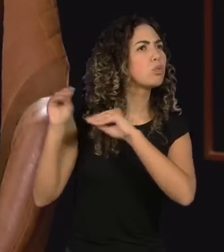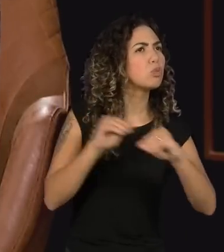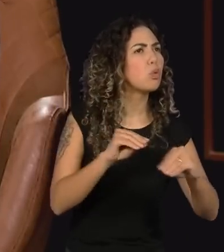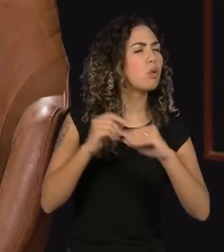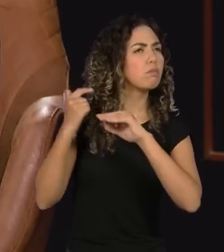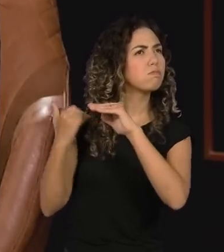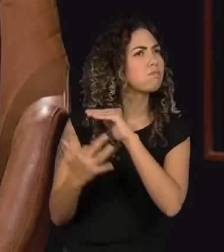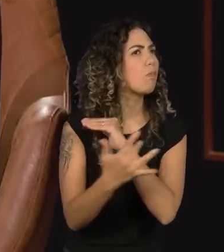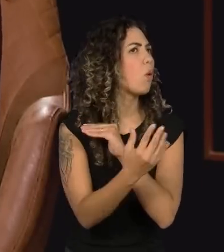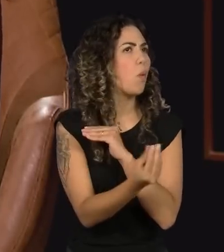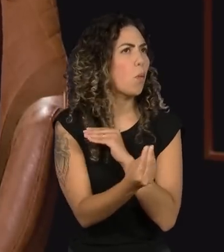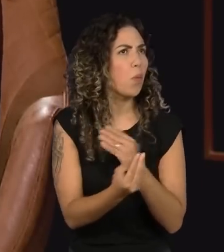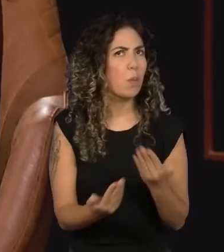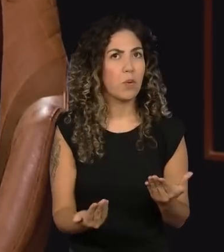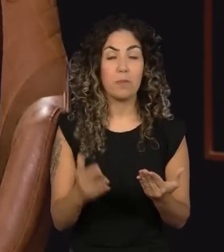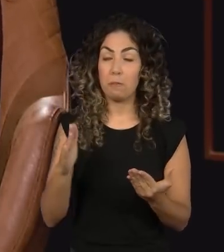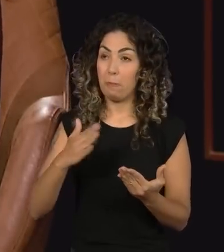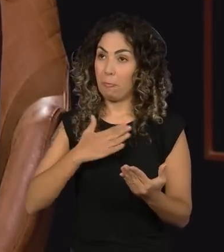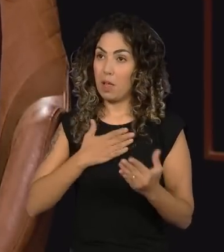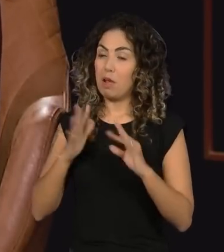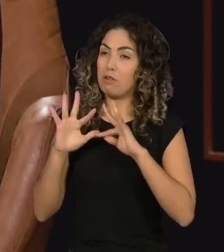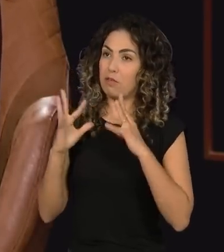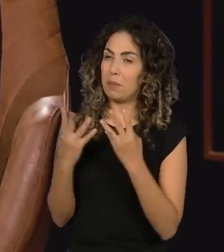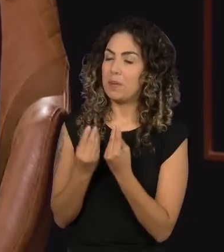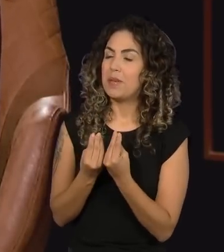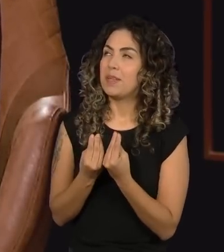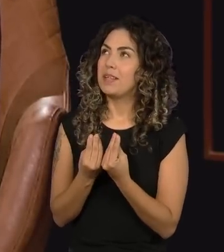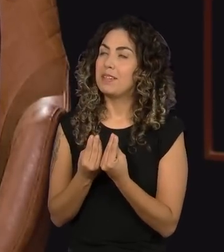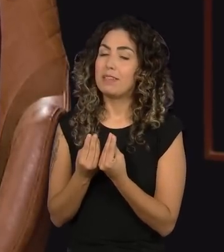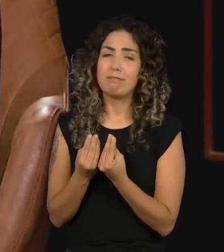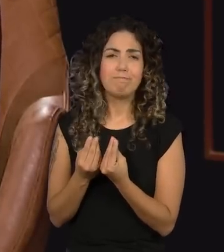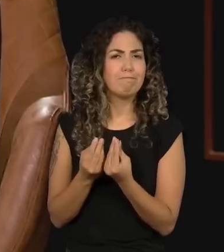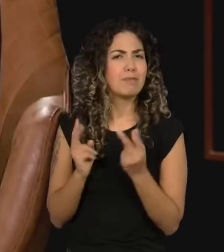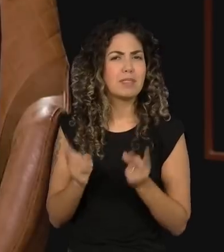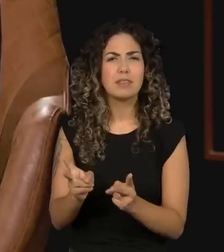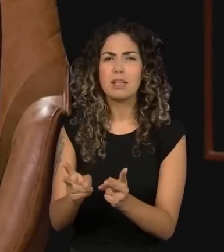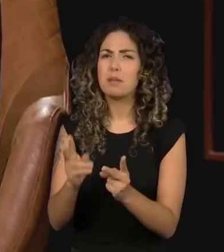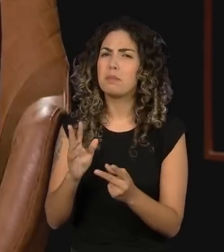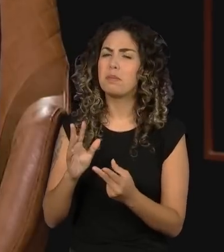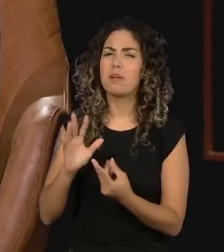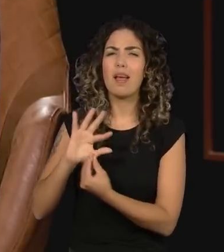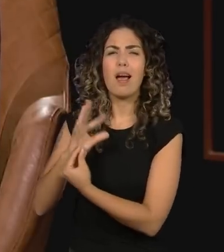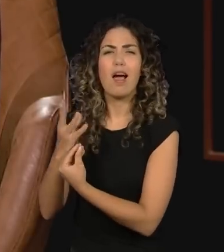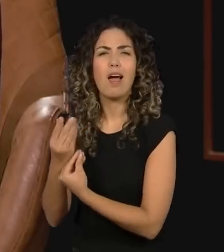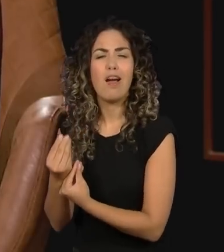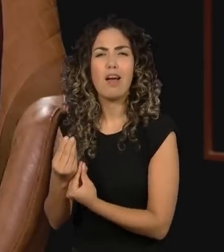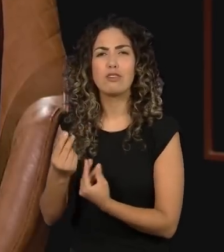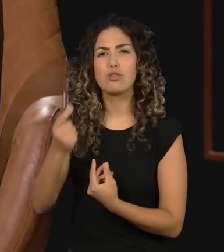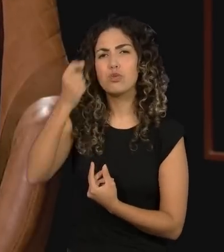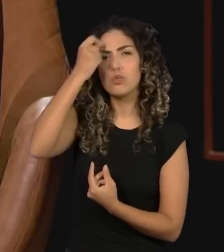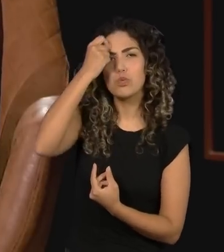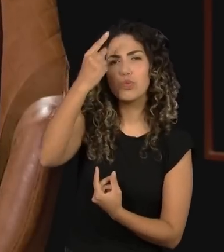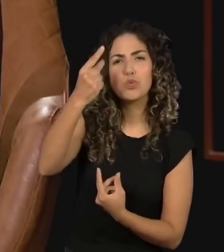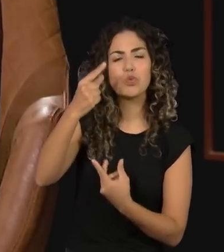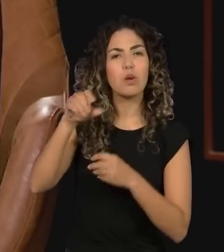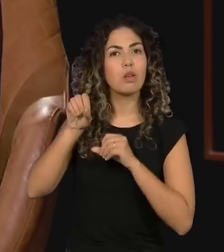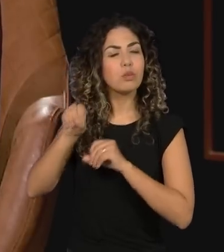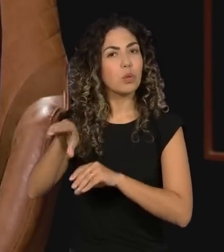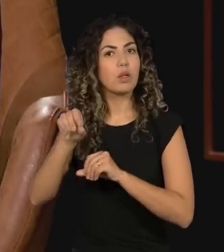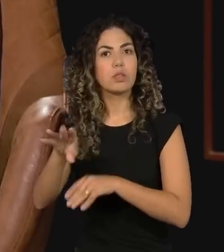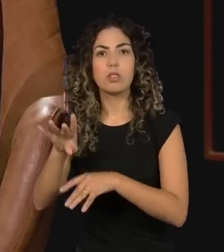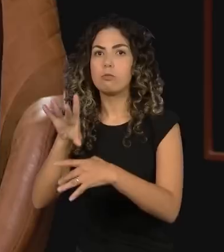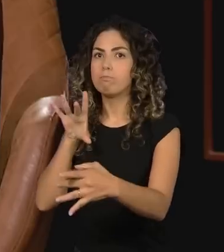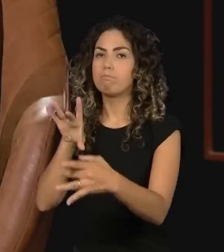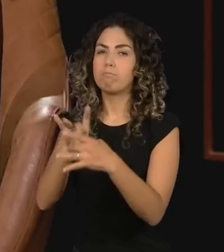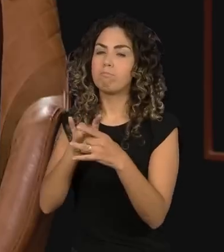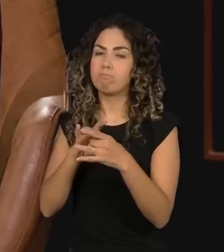Então, a minha família é uma família que sempre gostou muito de arte, de cultura, de educação. O trabalho intelectual